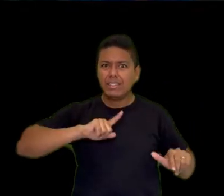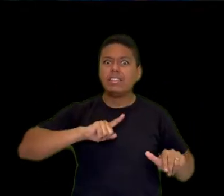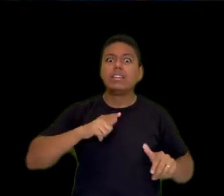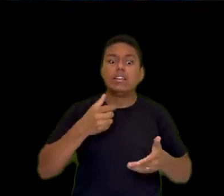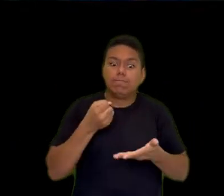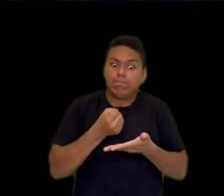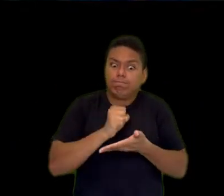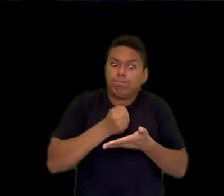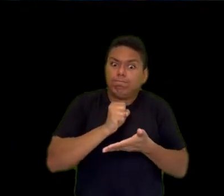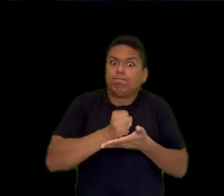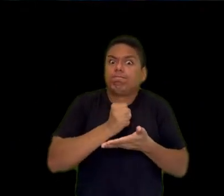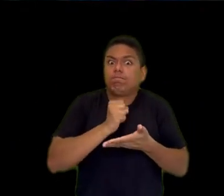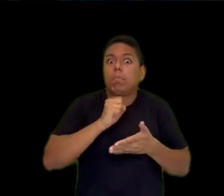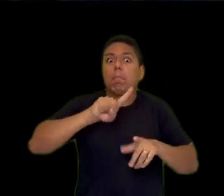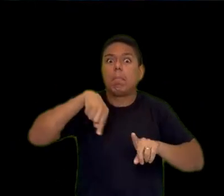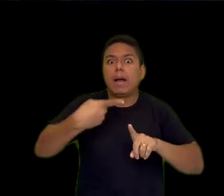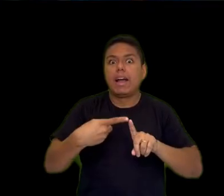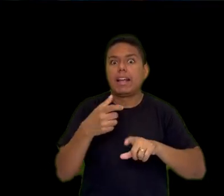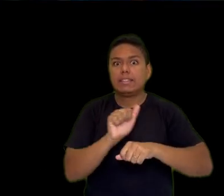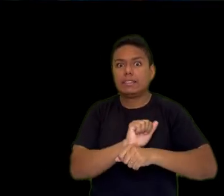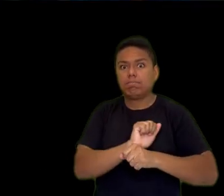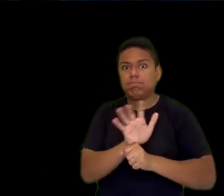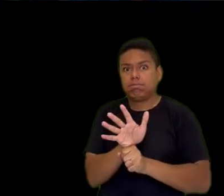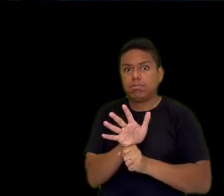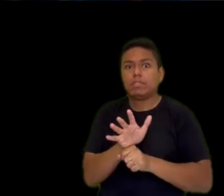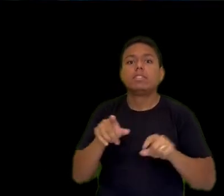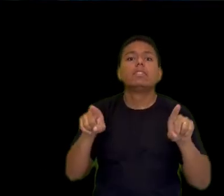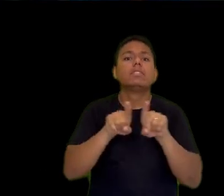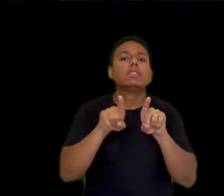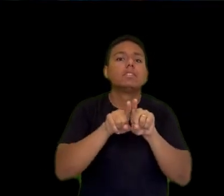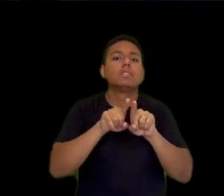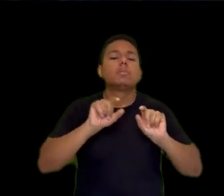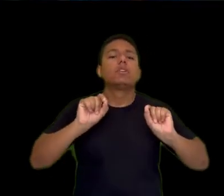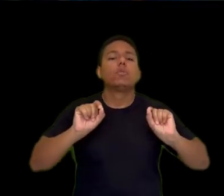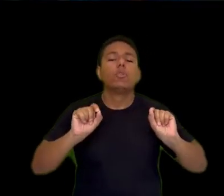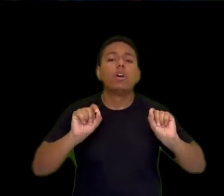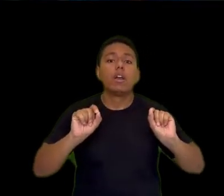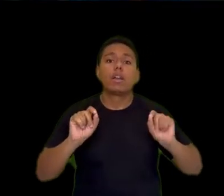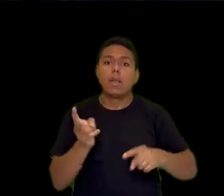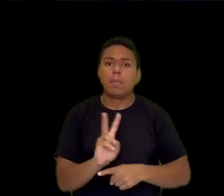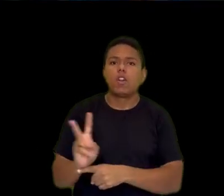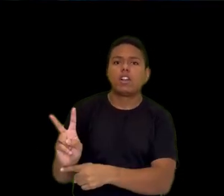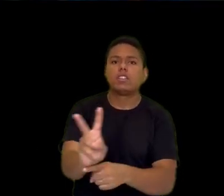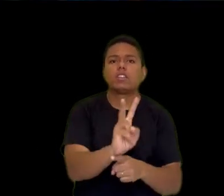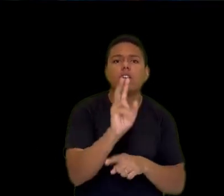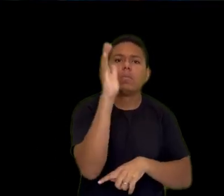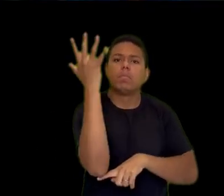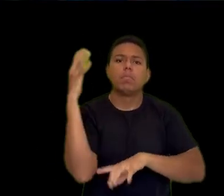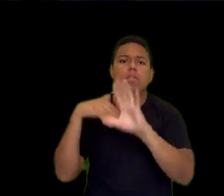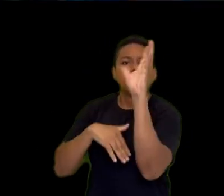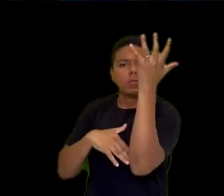proteção do meio ambiente, nele compreendido o ambiente também de trabalho, daí porque a saúde do